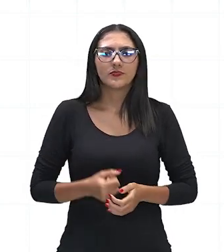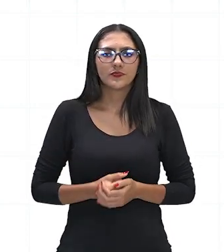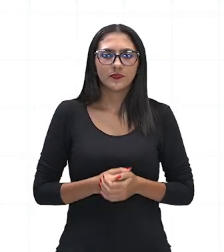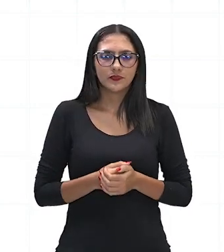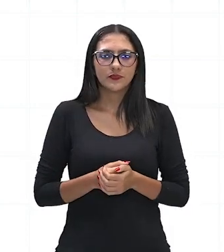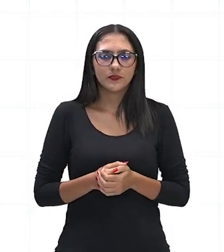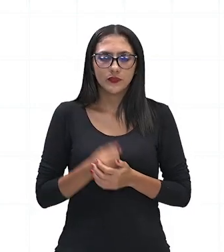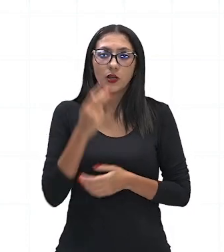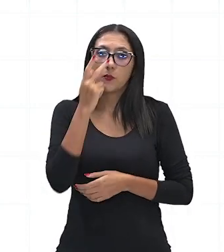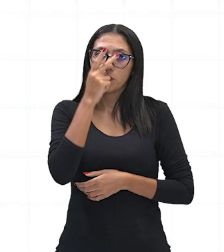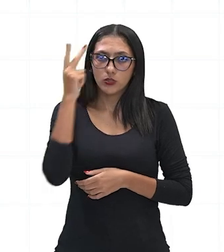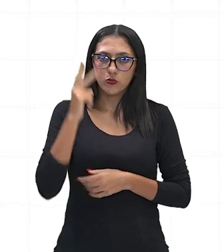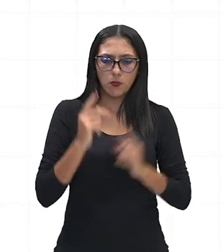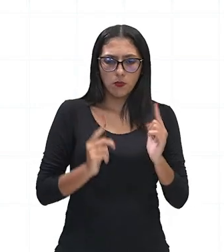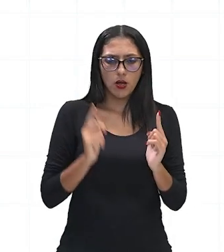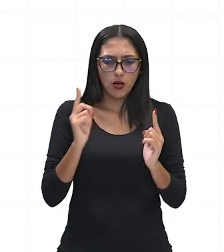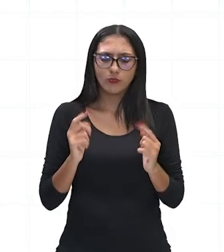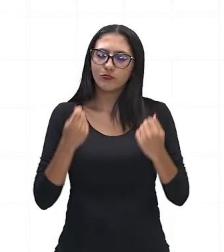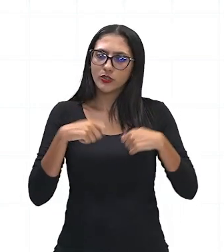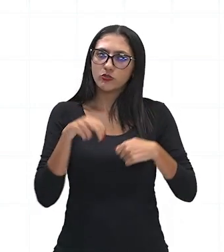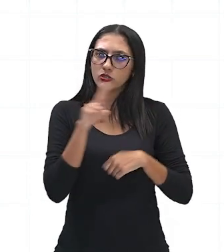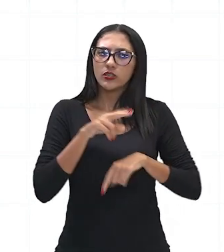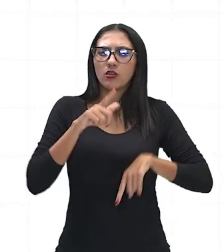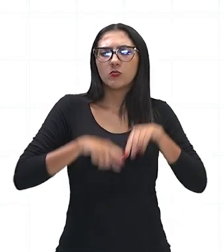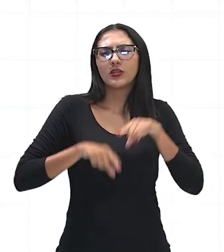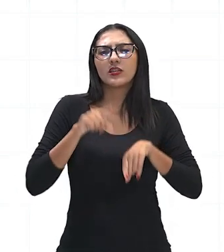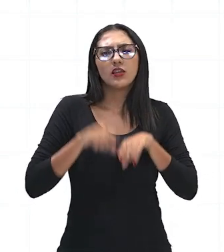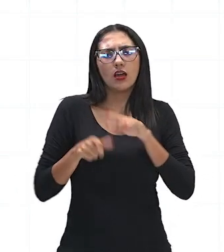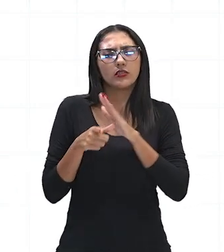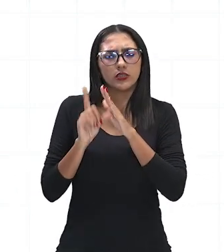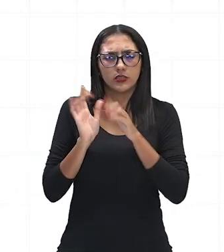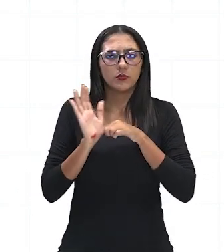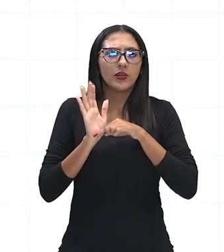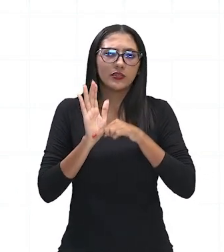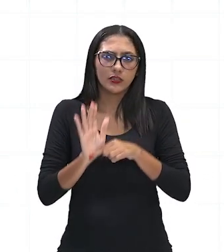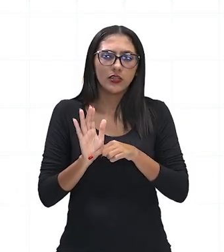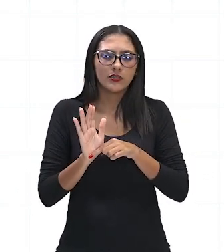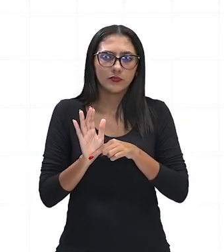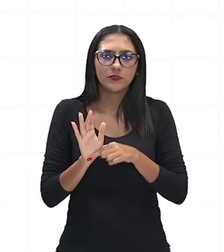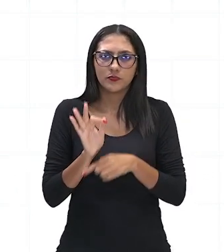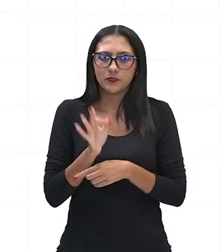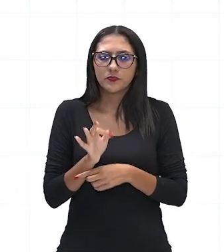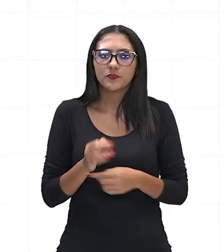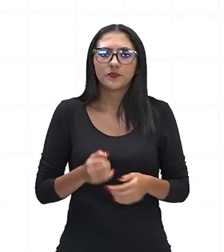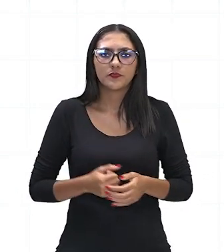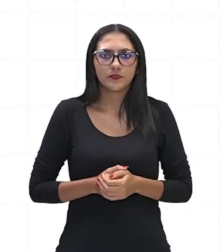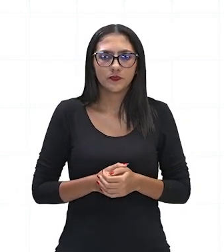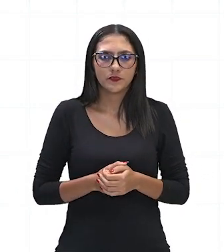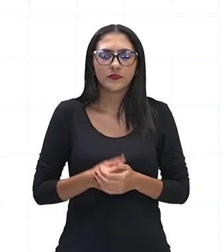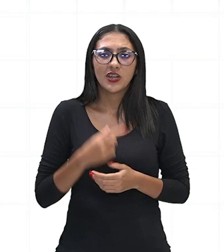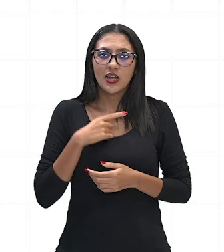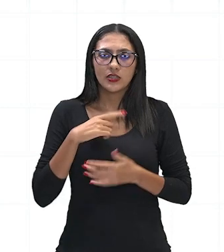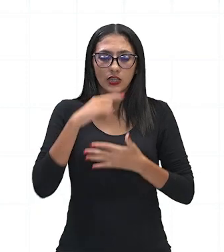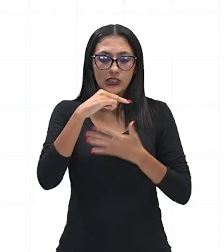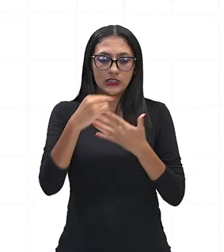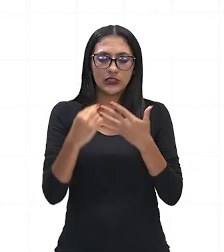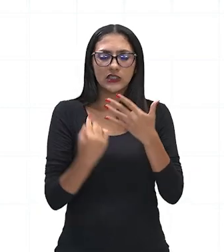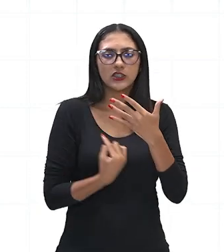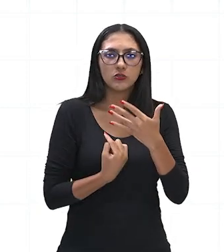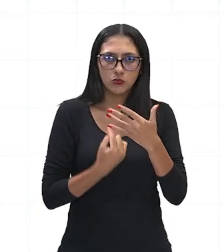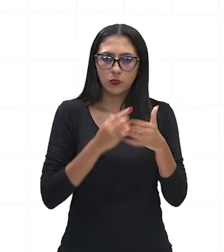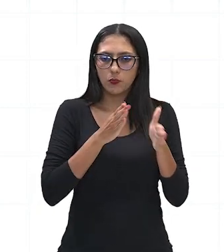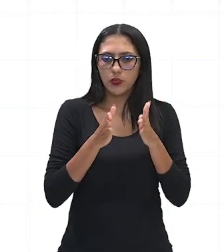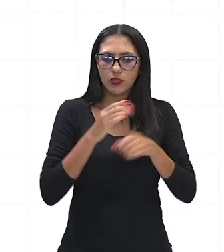usar luvas e protetores bucais durante a luta. A luta é dividida em 5 rounds de 3 minutos,